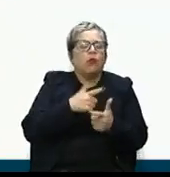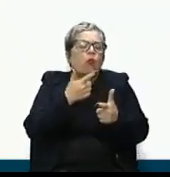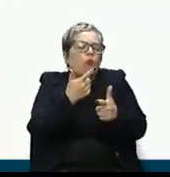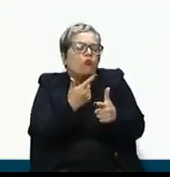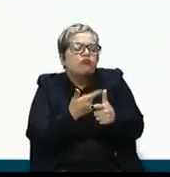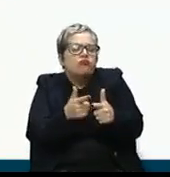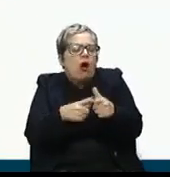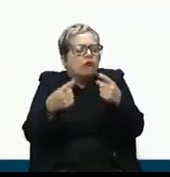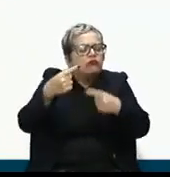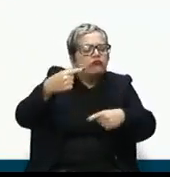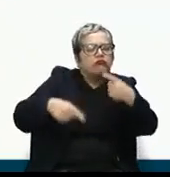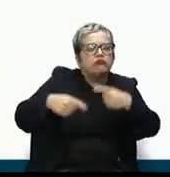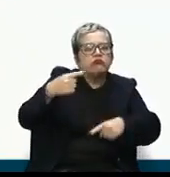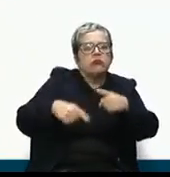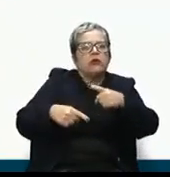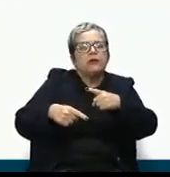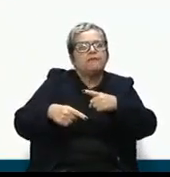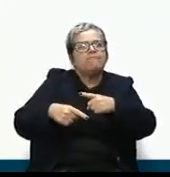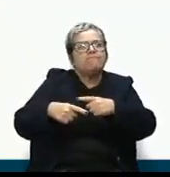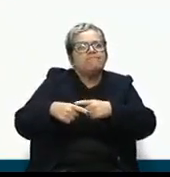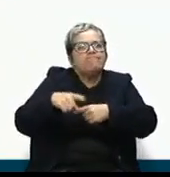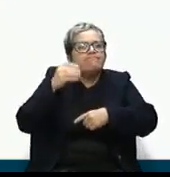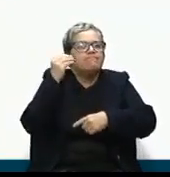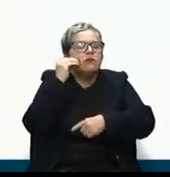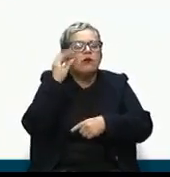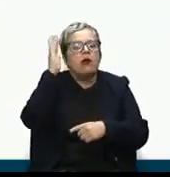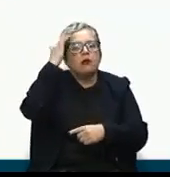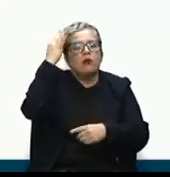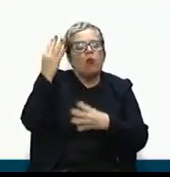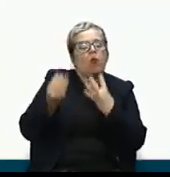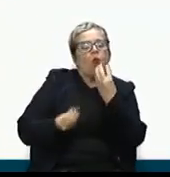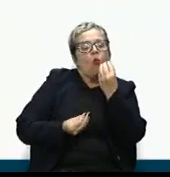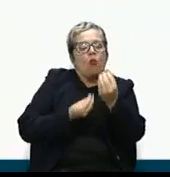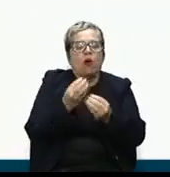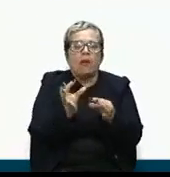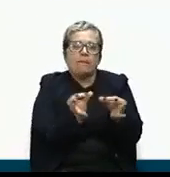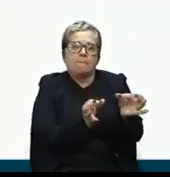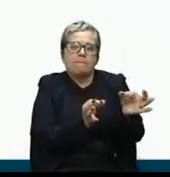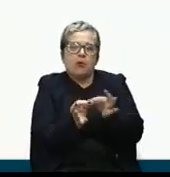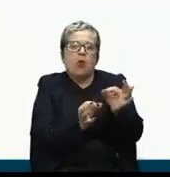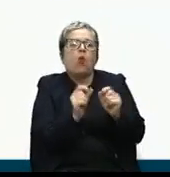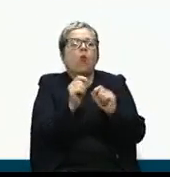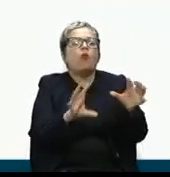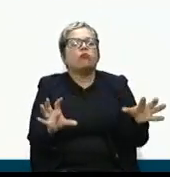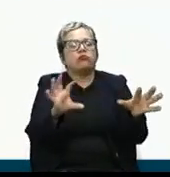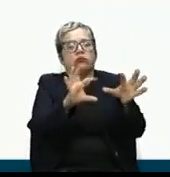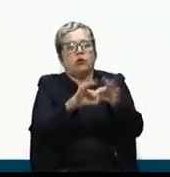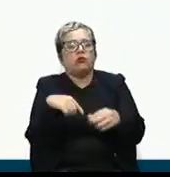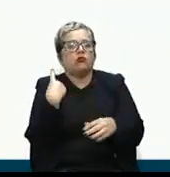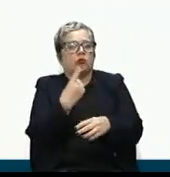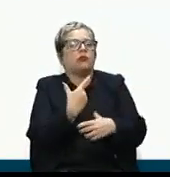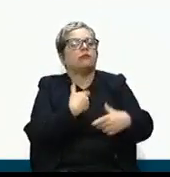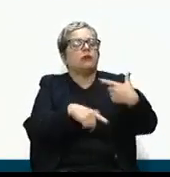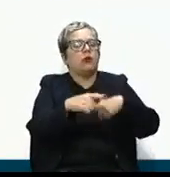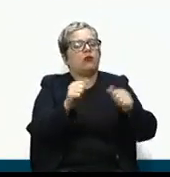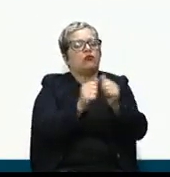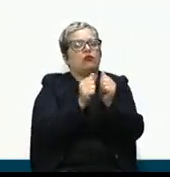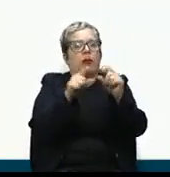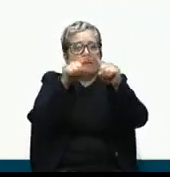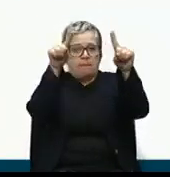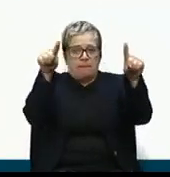por algumas discussões e entender como que elas são construídas, a partir de quais contextos nós podemos trabalhar com as